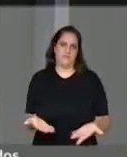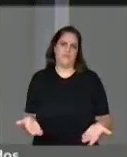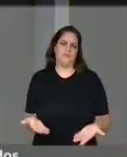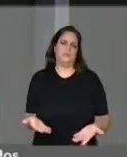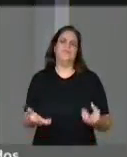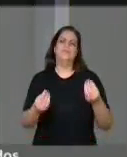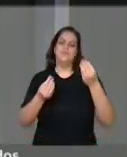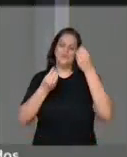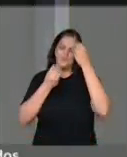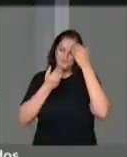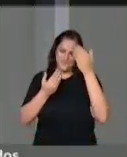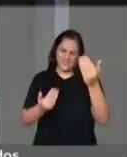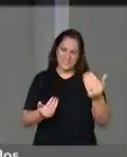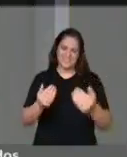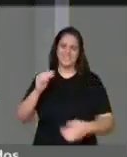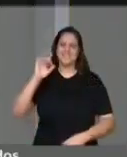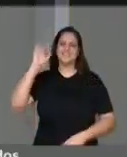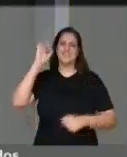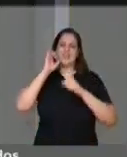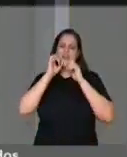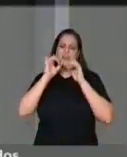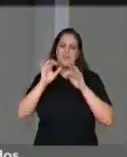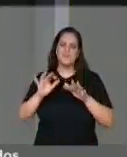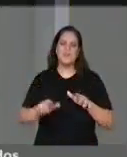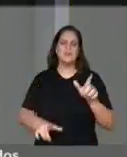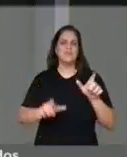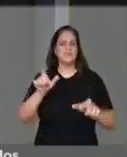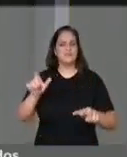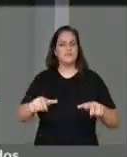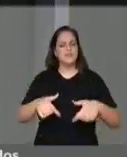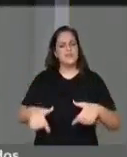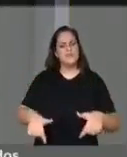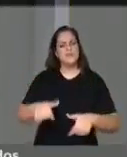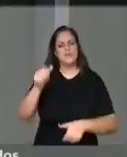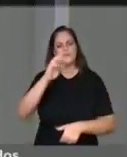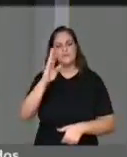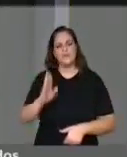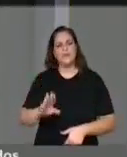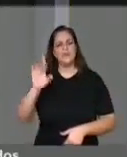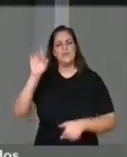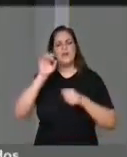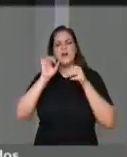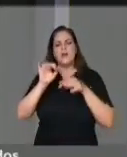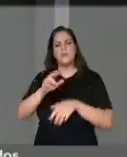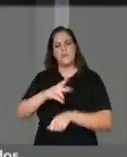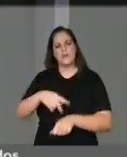era o que eu tinha a dizer. Que Deus abençoe o trabalhador brasileiro, que Deus abençoe o Brasil.